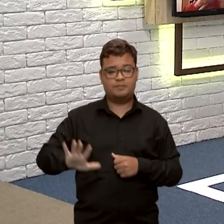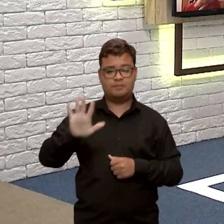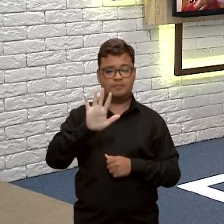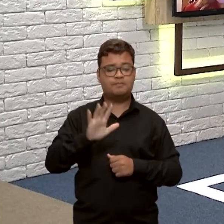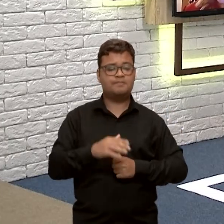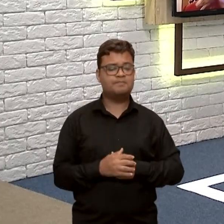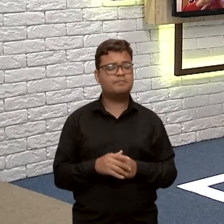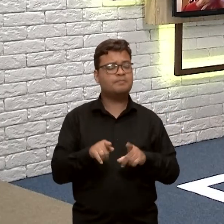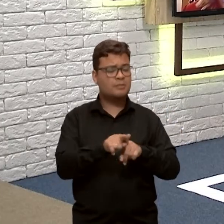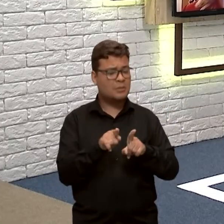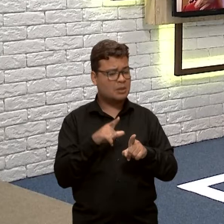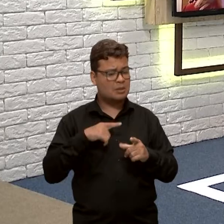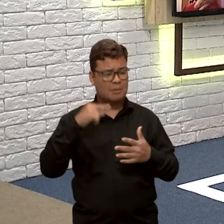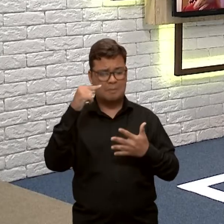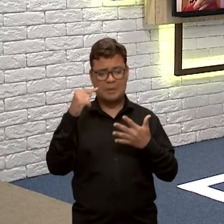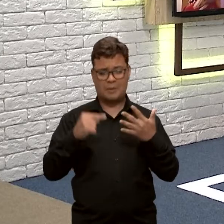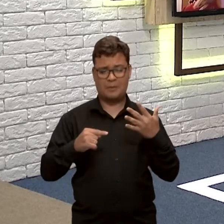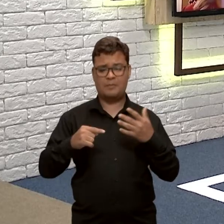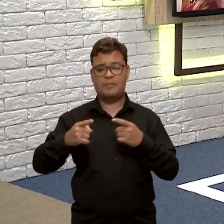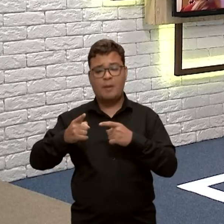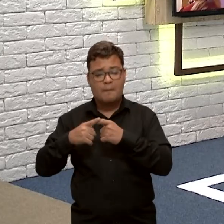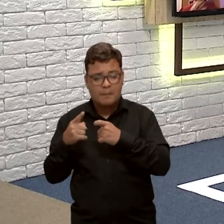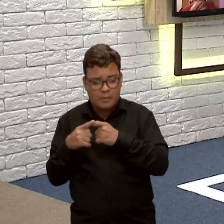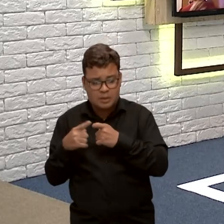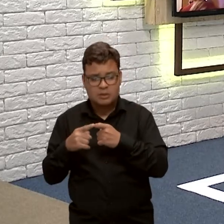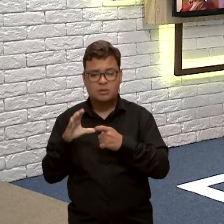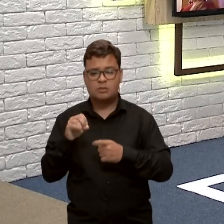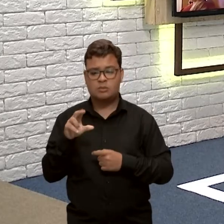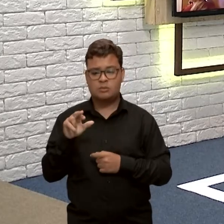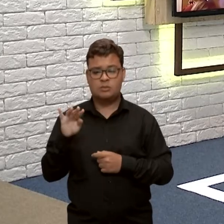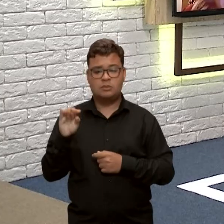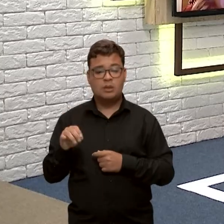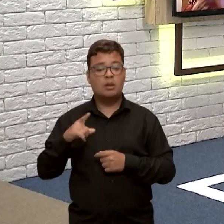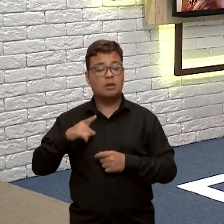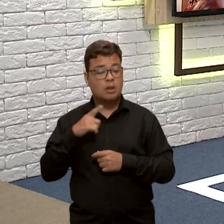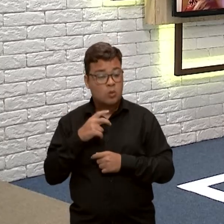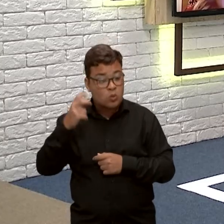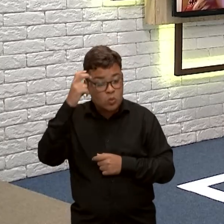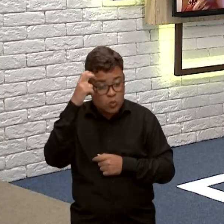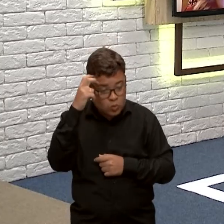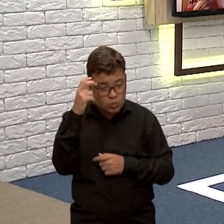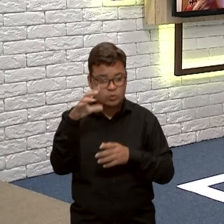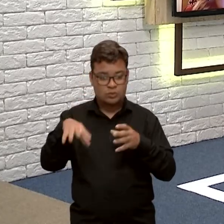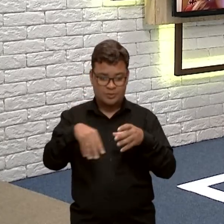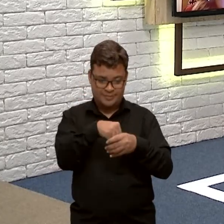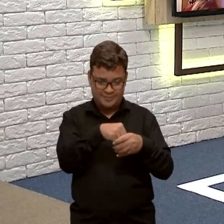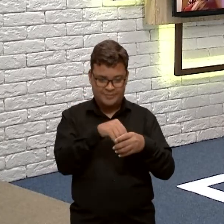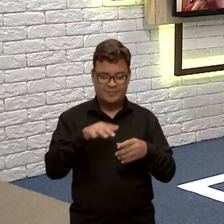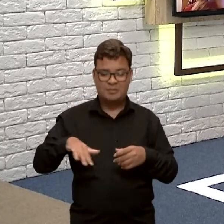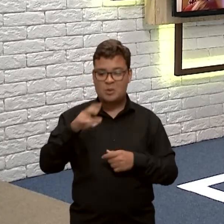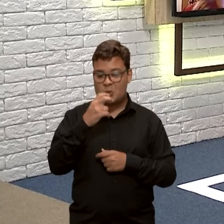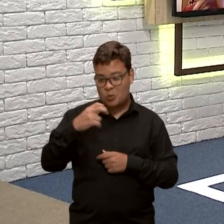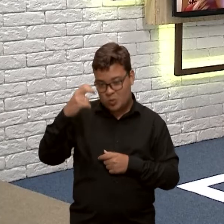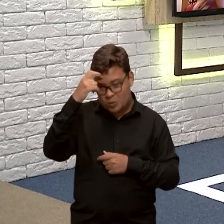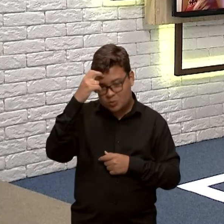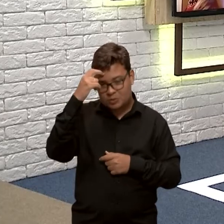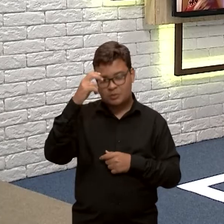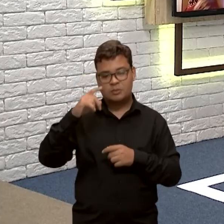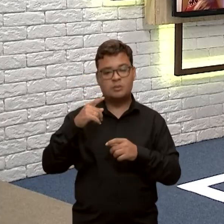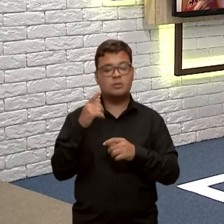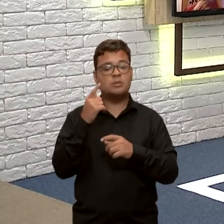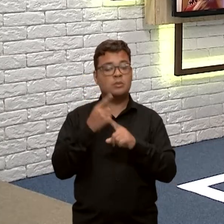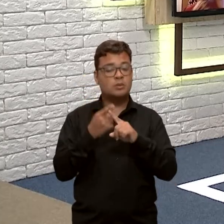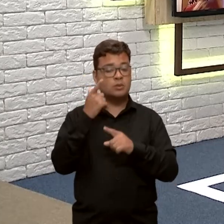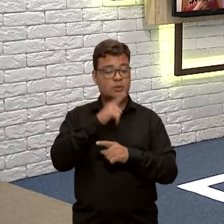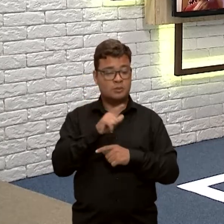tantas outras coisas. A medicina em concerto, que vem a implantação da cultura também, o aprendizado na área da cultura, com a chegada do